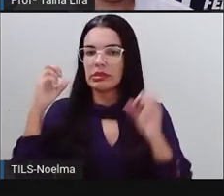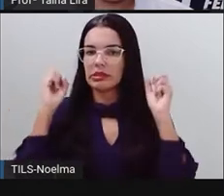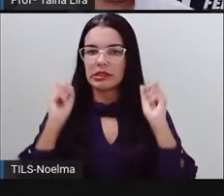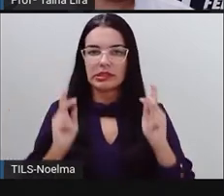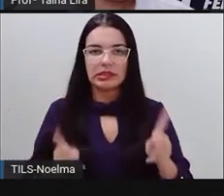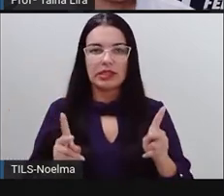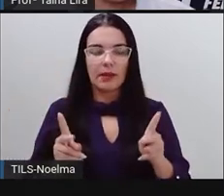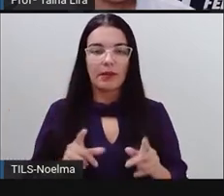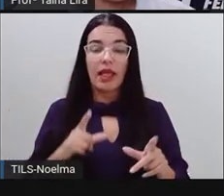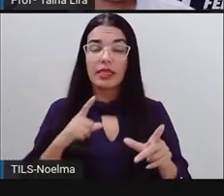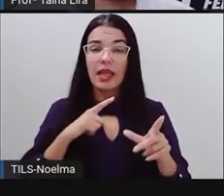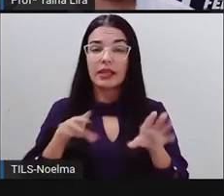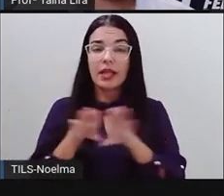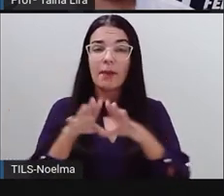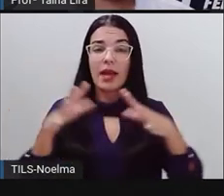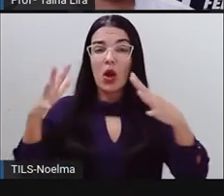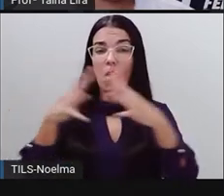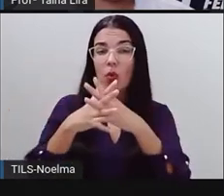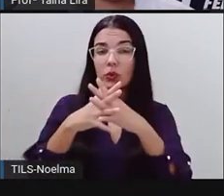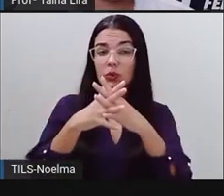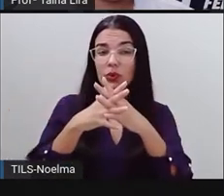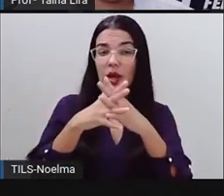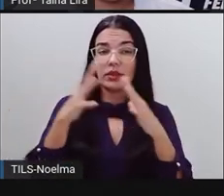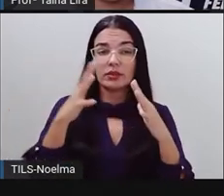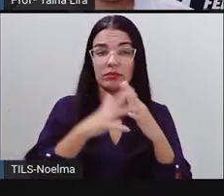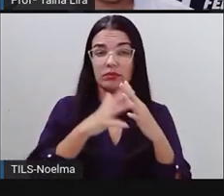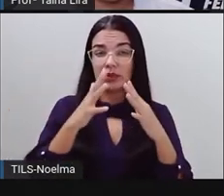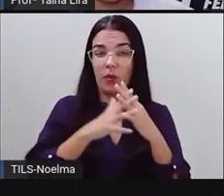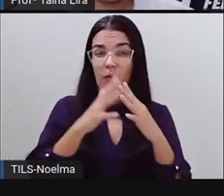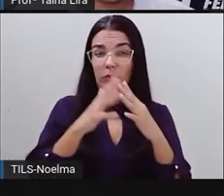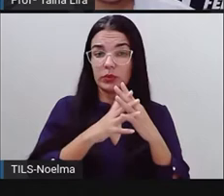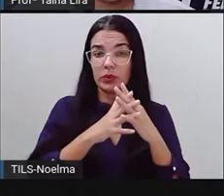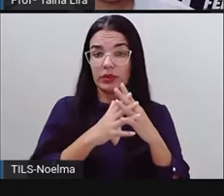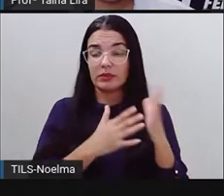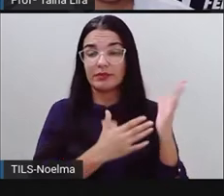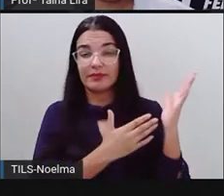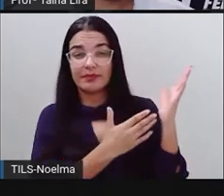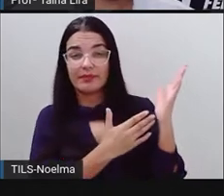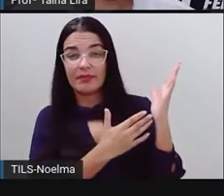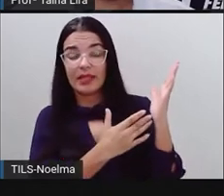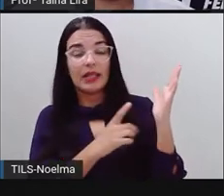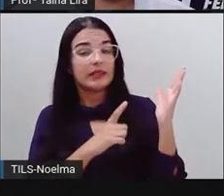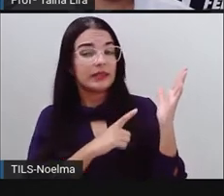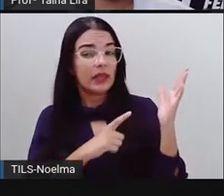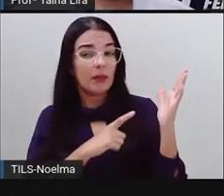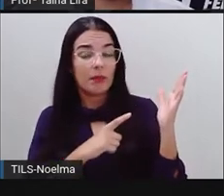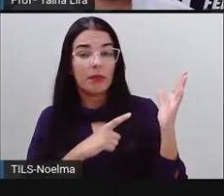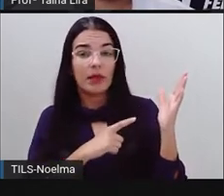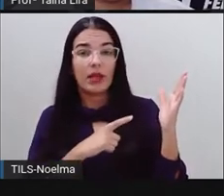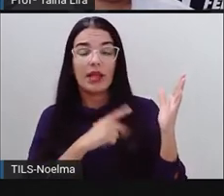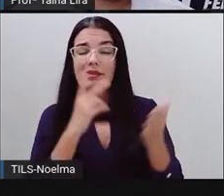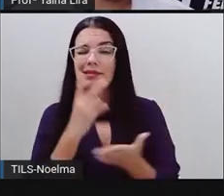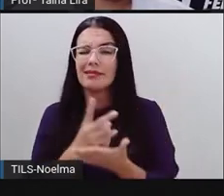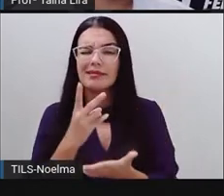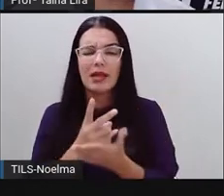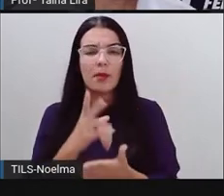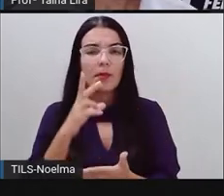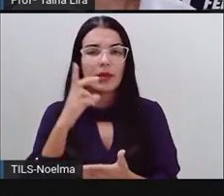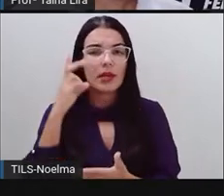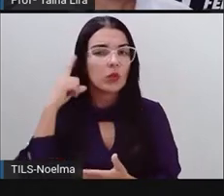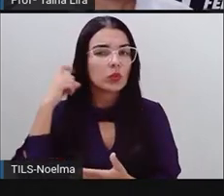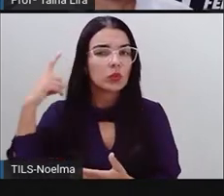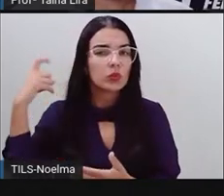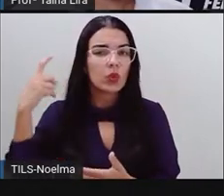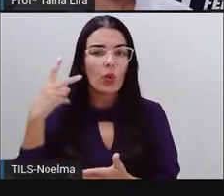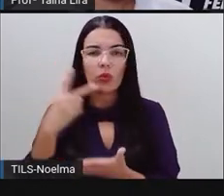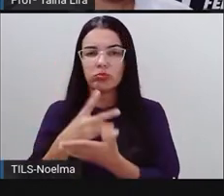temos também ó as consoantes tá bom eles são consoantes que vão ter sempre o mesmo som